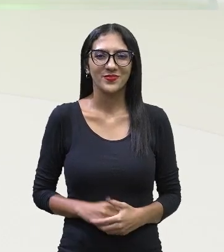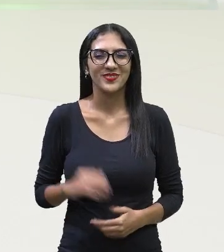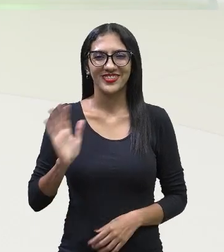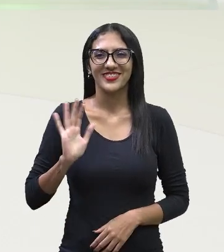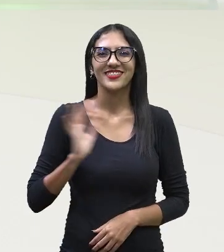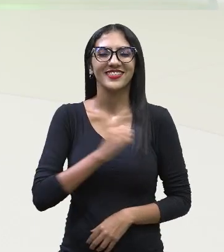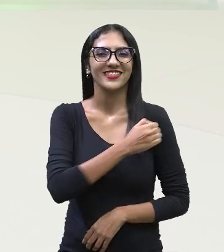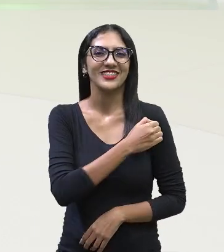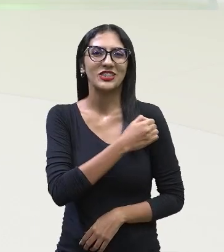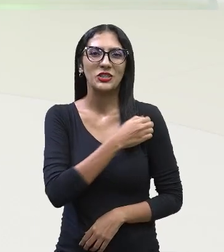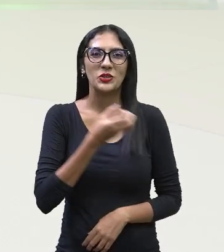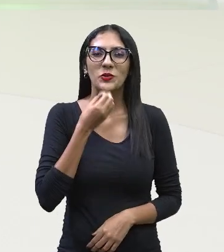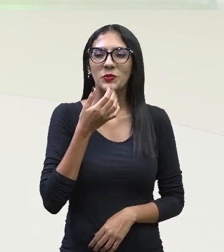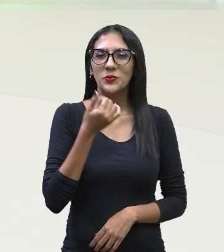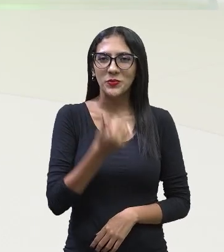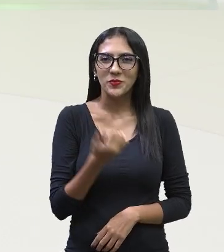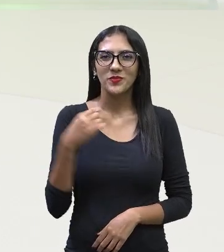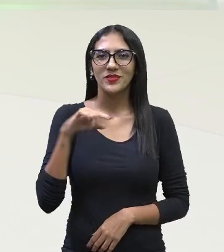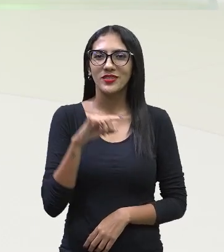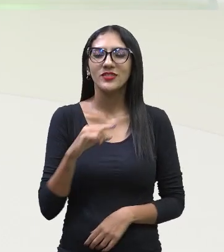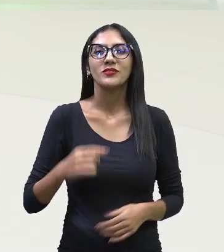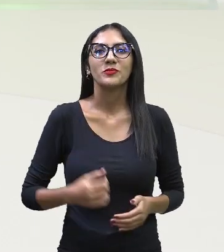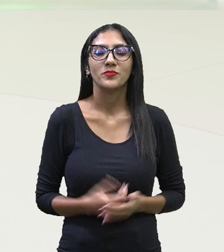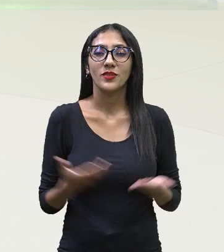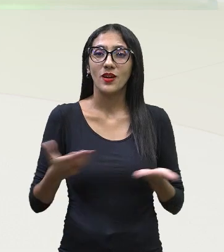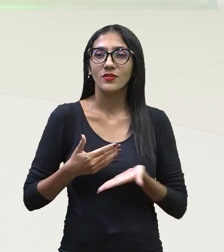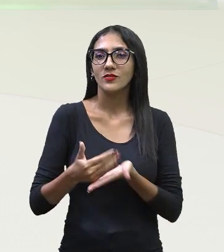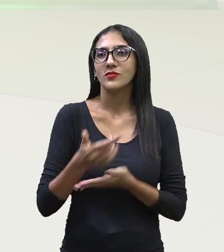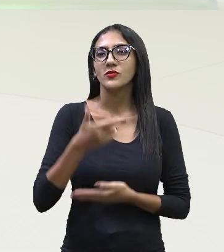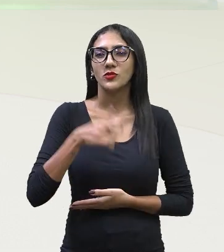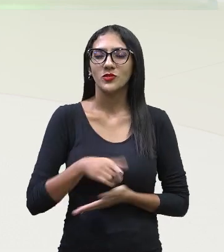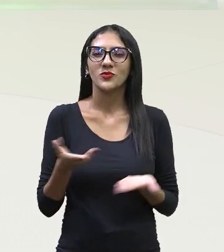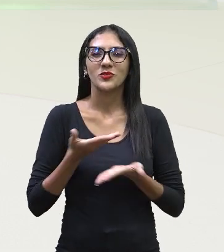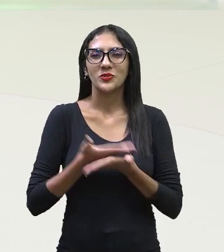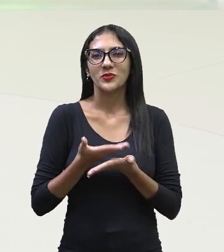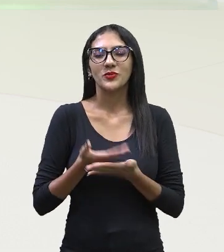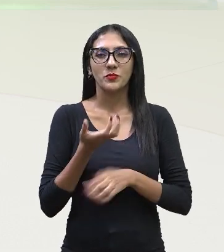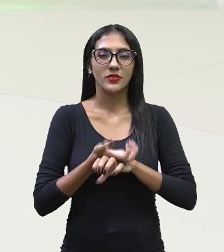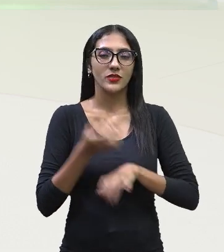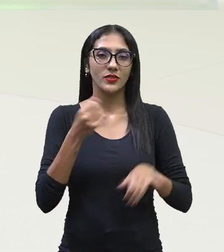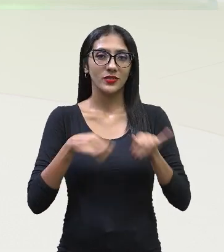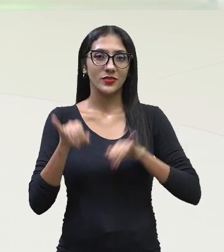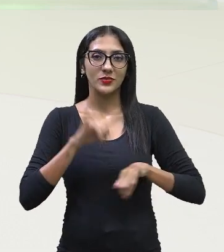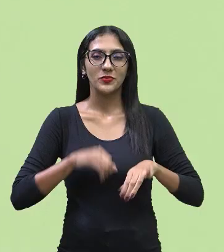Olá, queridos, tudo bem com vocês? Vamos para mais uma aula de Química.